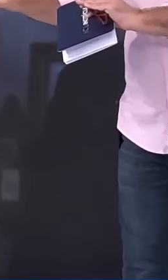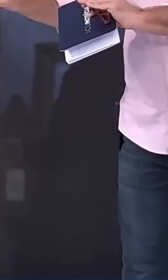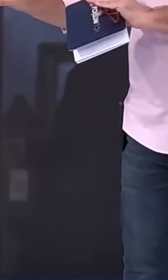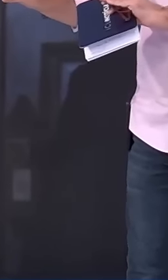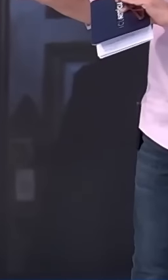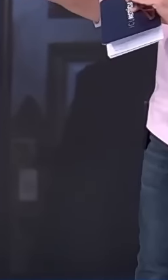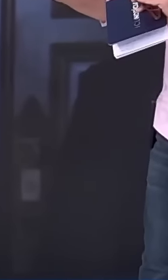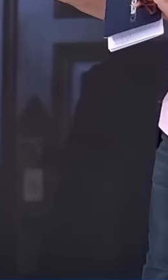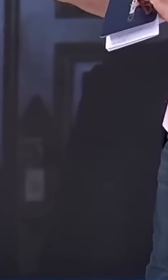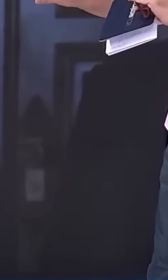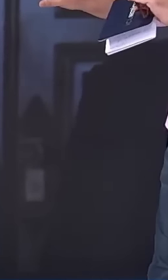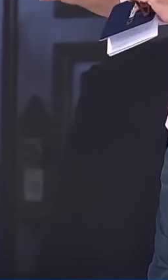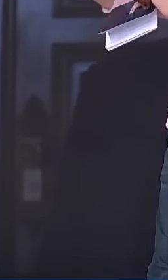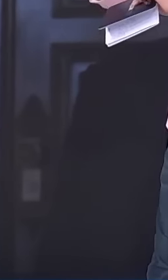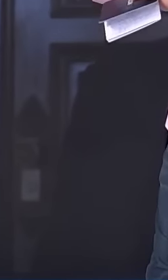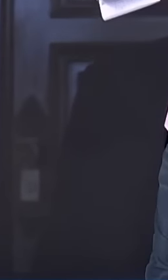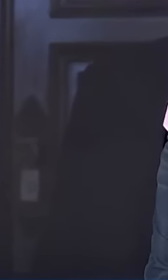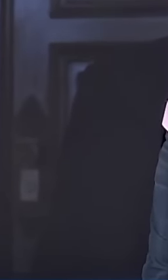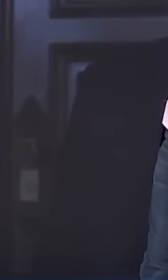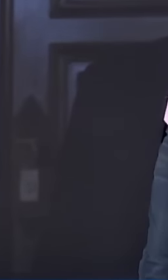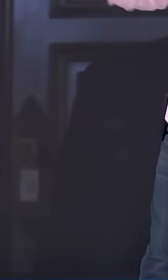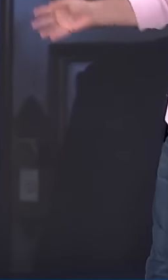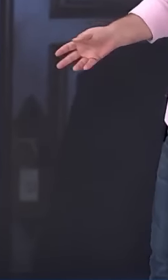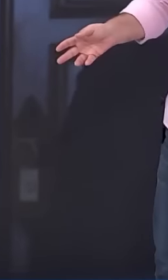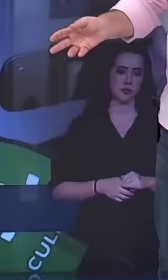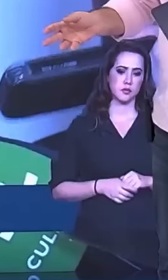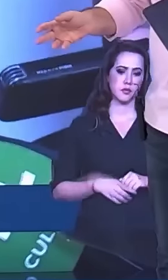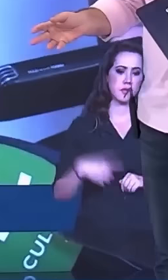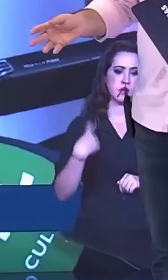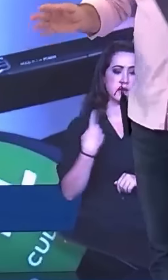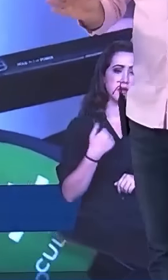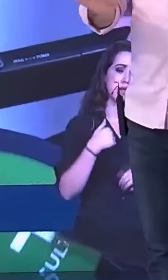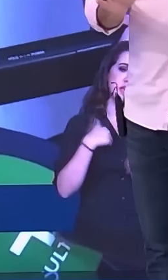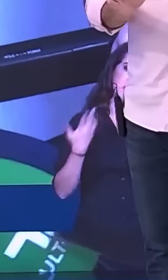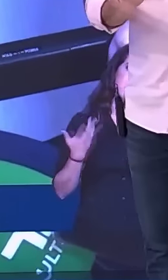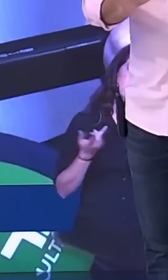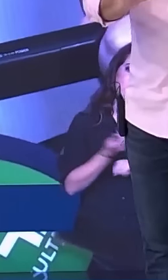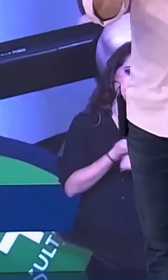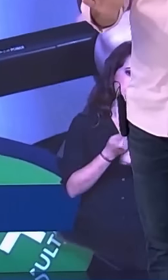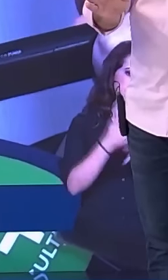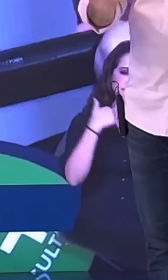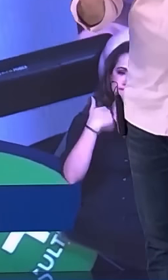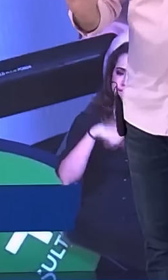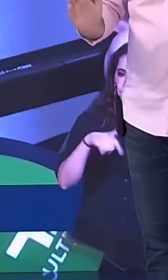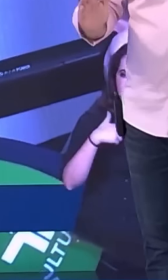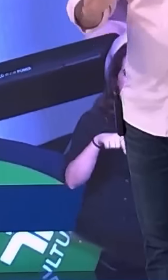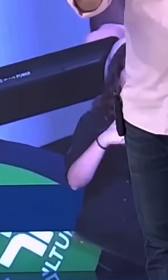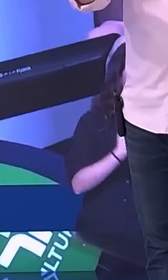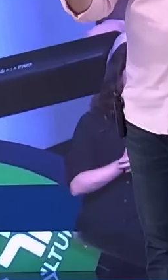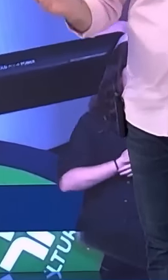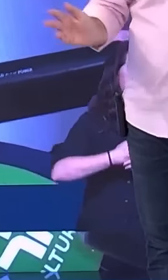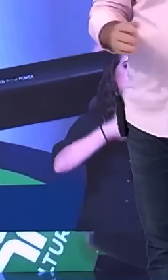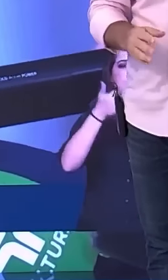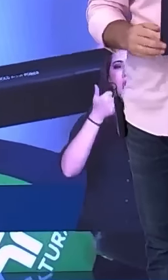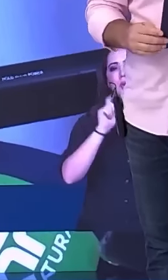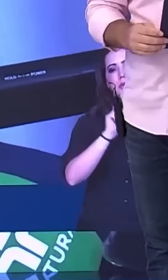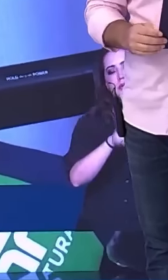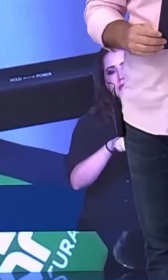um fato é importante então as condições gerais tão dadas para que o Brasil entre num